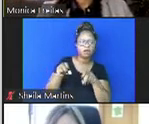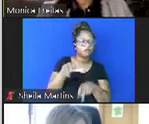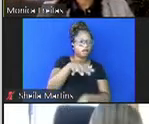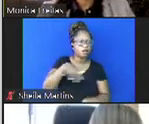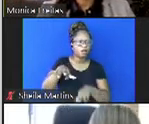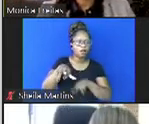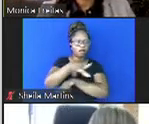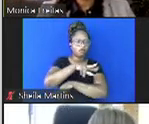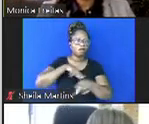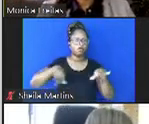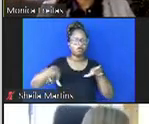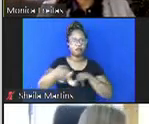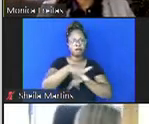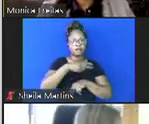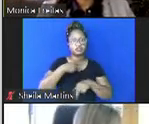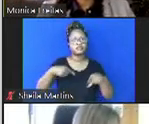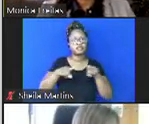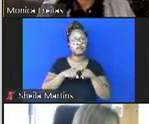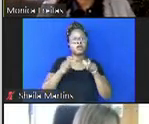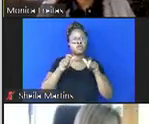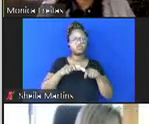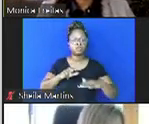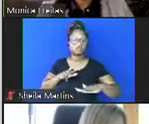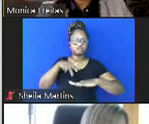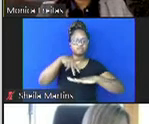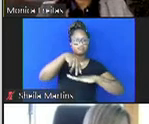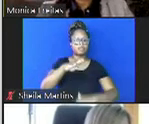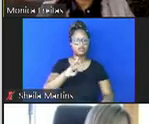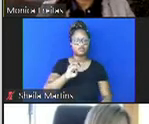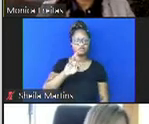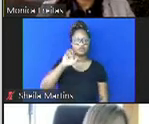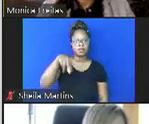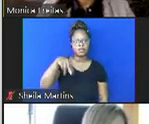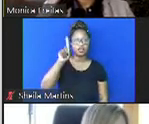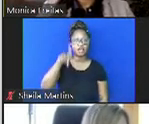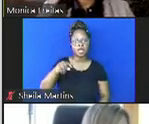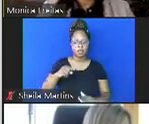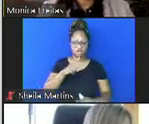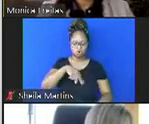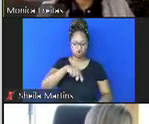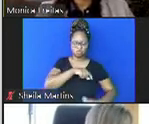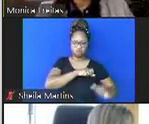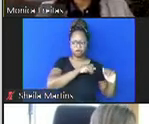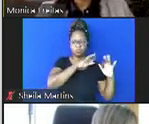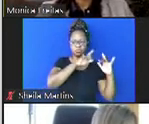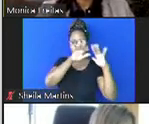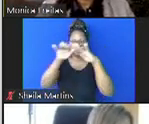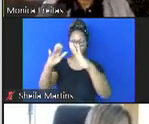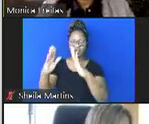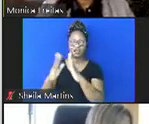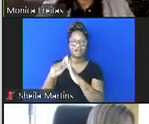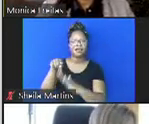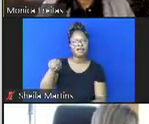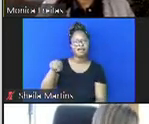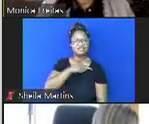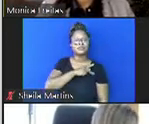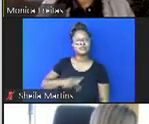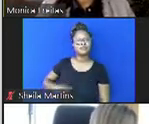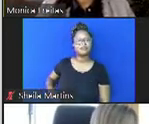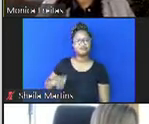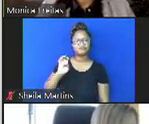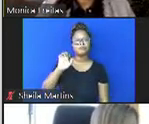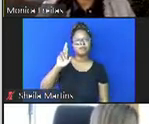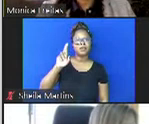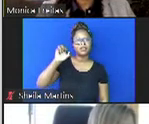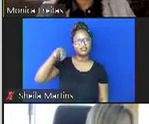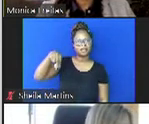annual meeting, né, em Berlim, geralmente a gente vai para a casa do presidente da Alemanha, no Schloss Bellevue, e fica em Berlim.